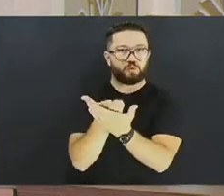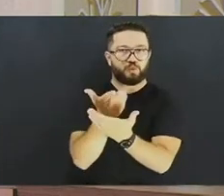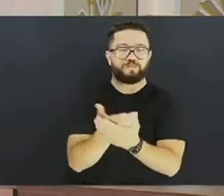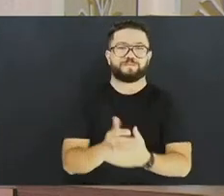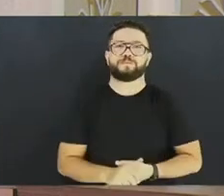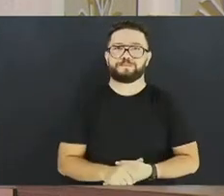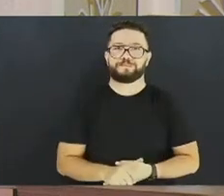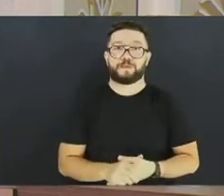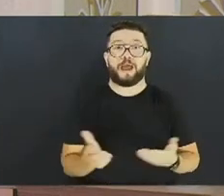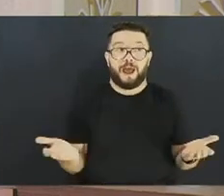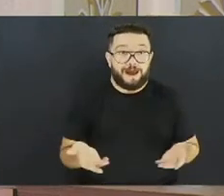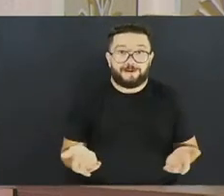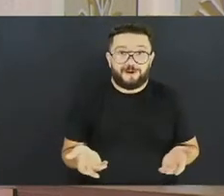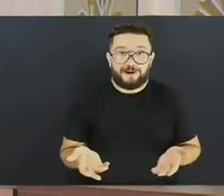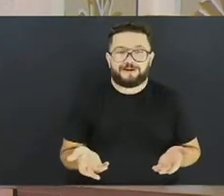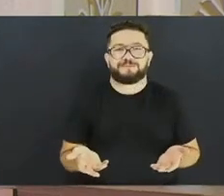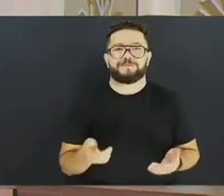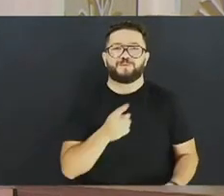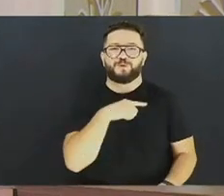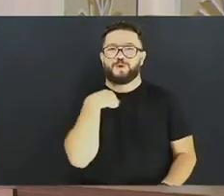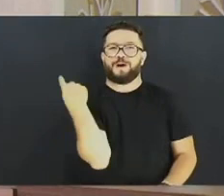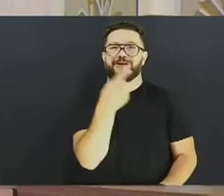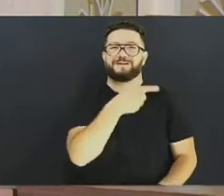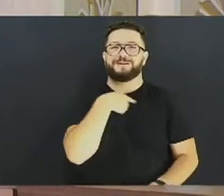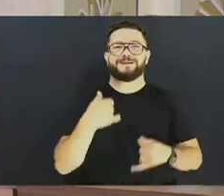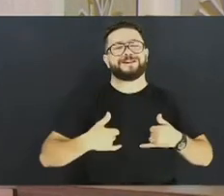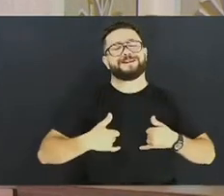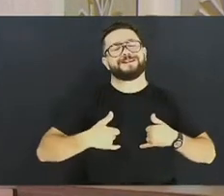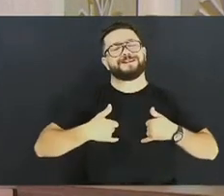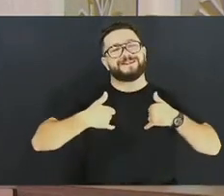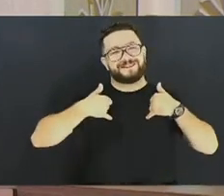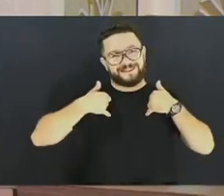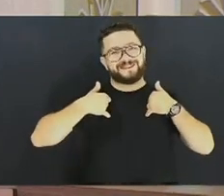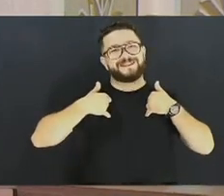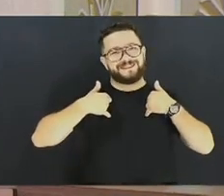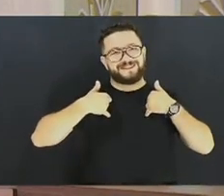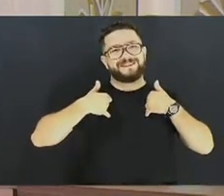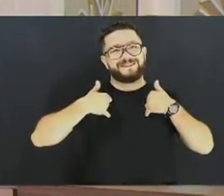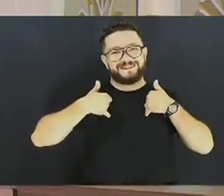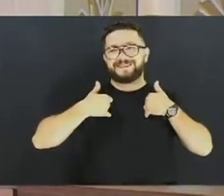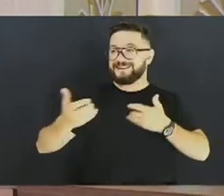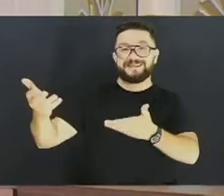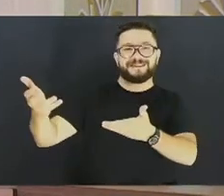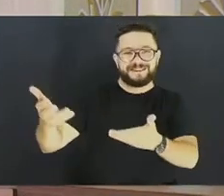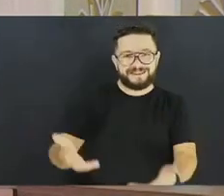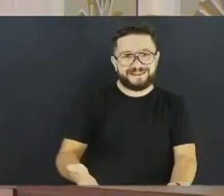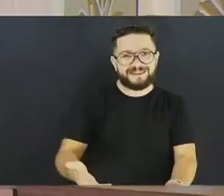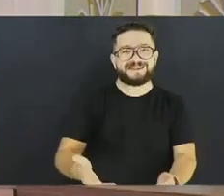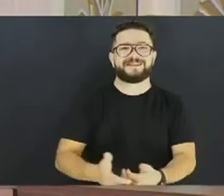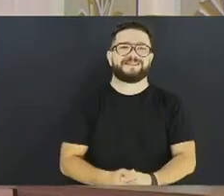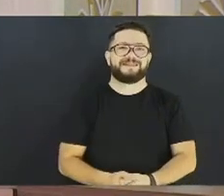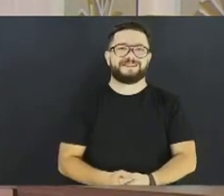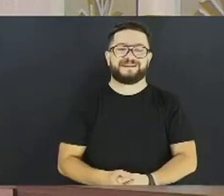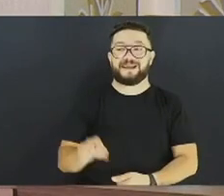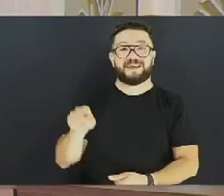nós temos mais uma vez a honra de receber aqui novamente o professor Flávio Zanetti para mostrar os frutos de